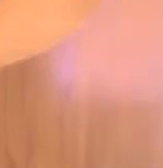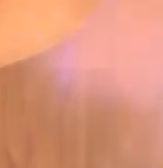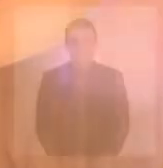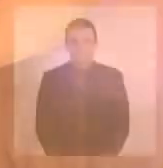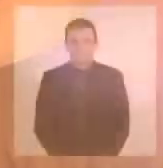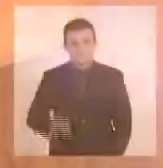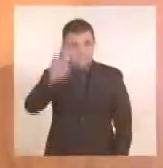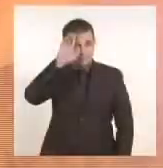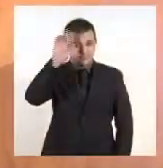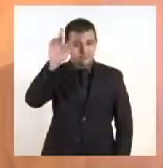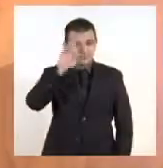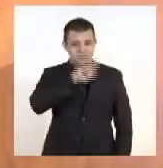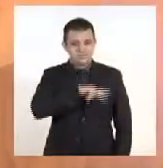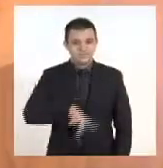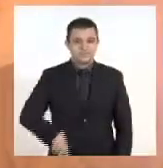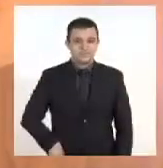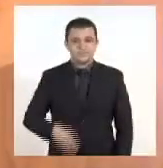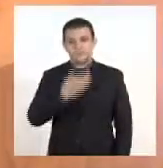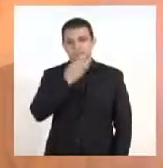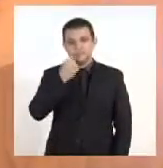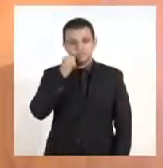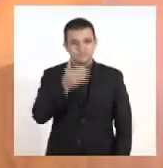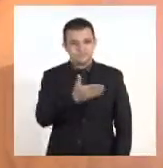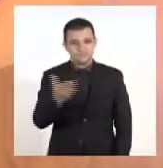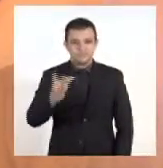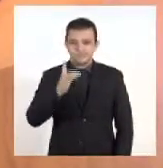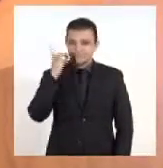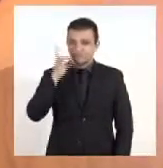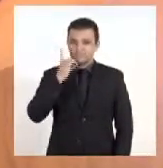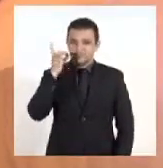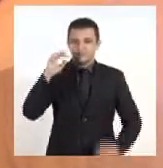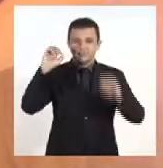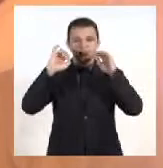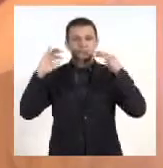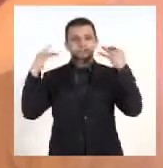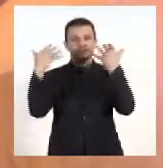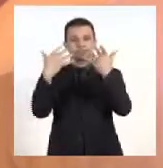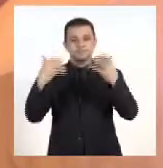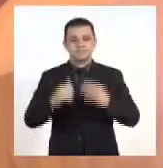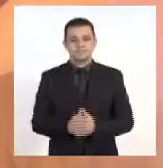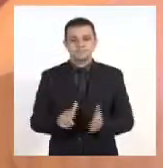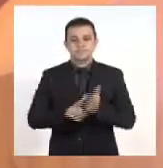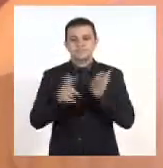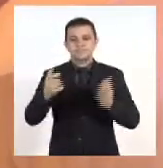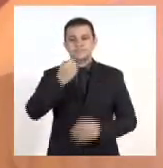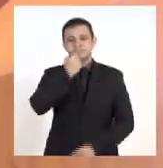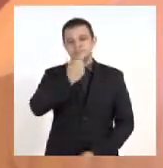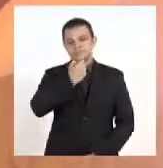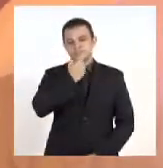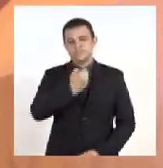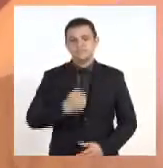Senhor presidente, senhoras e senhores deputados, galeria, imprensa,